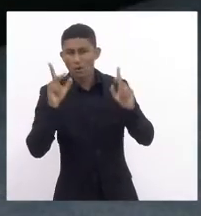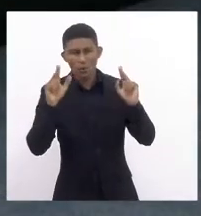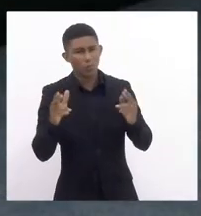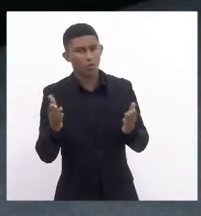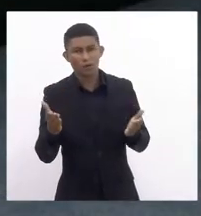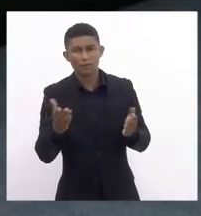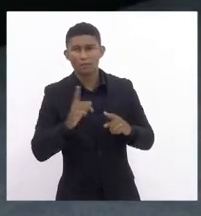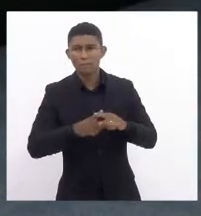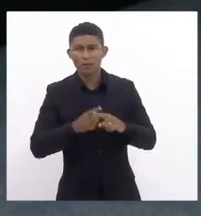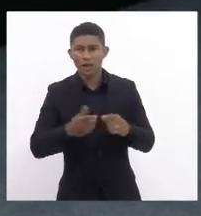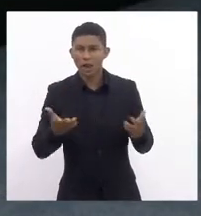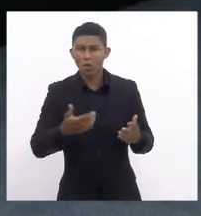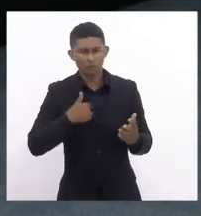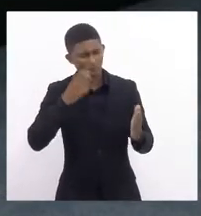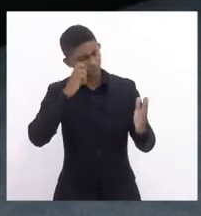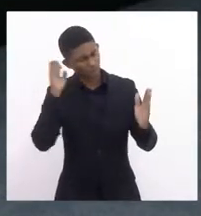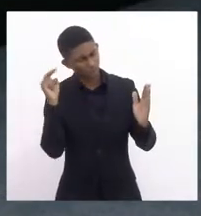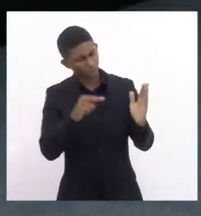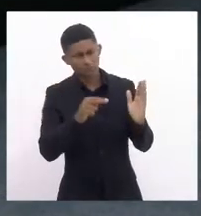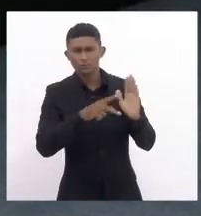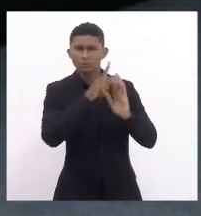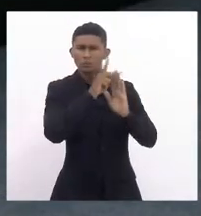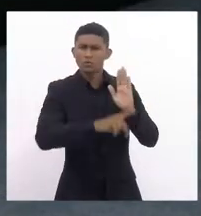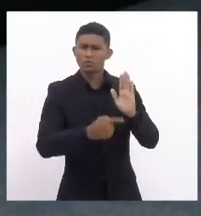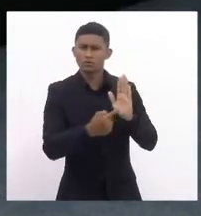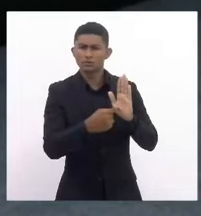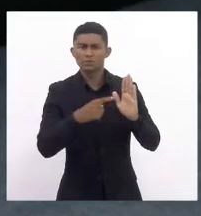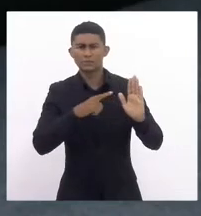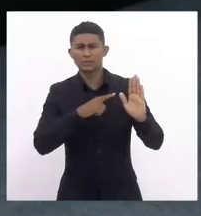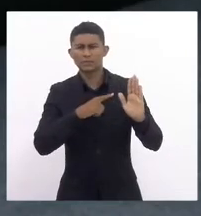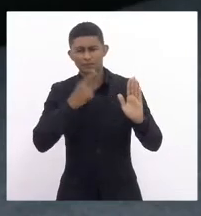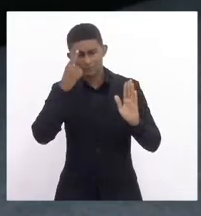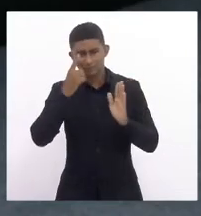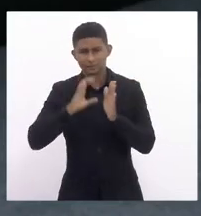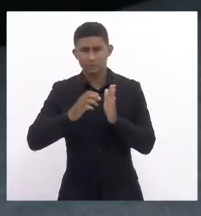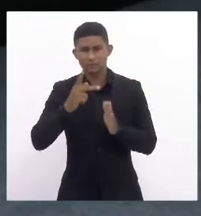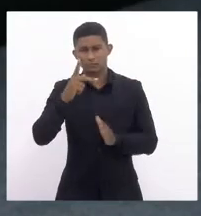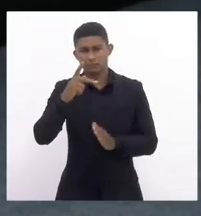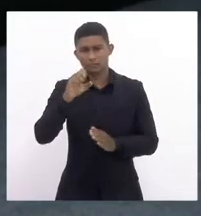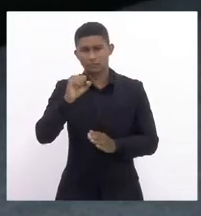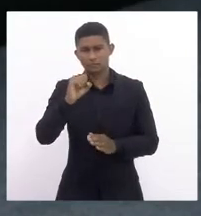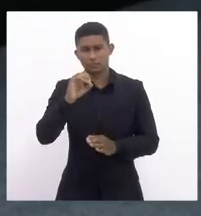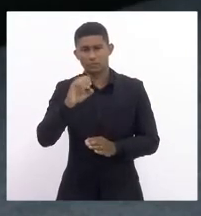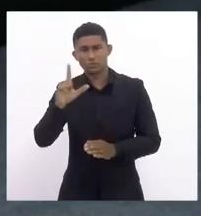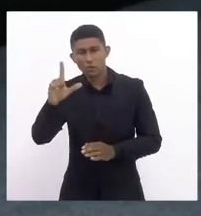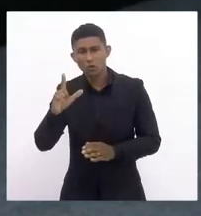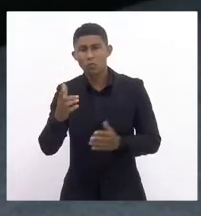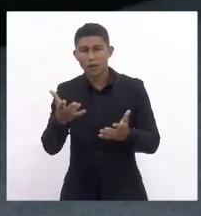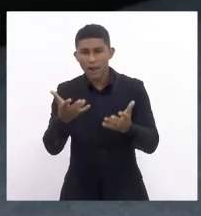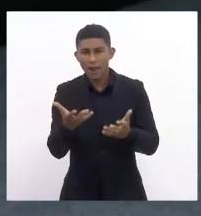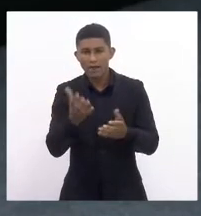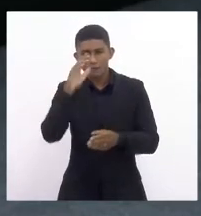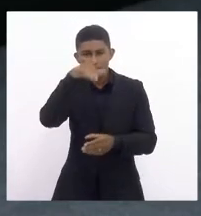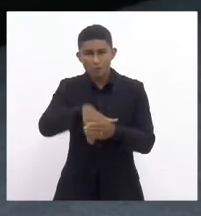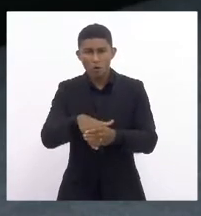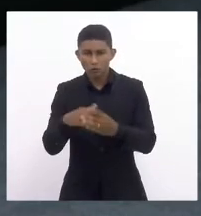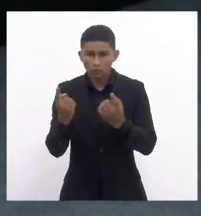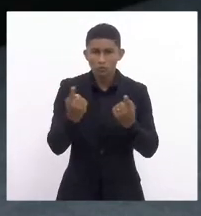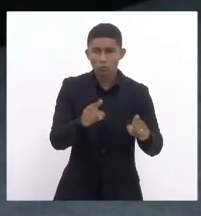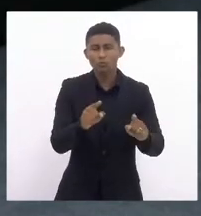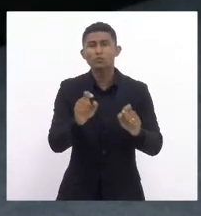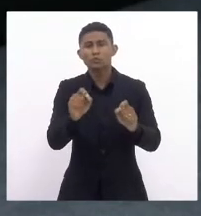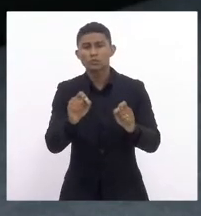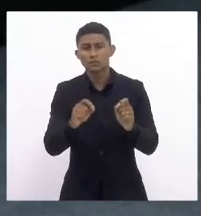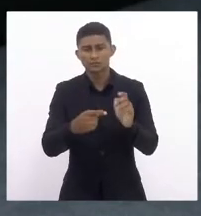presidente, porque agora observei que tem um dos projetos que a bancada do PSOL também vai querer consignar o voto contra, que é o